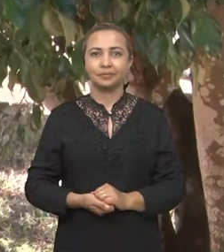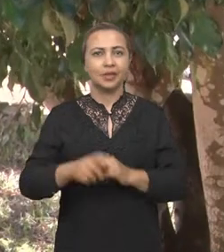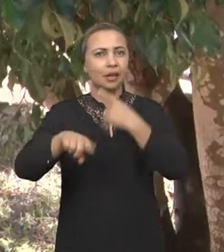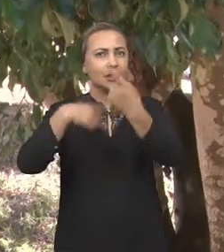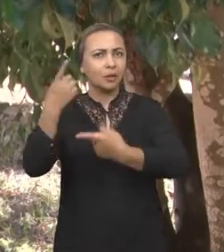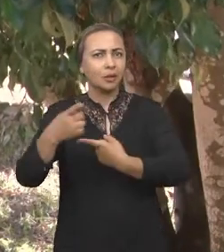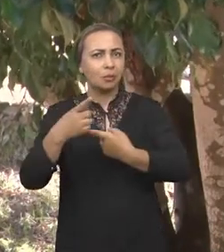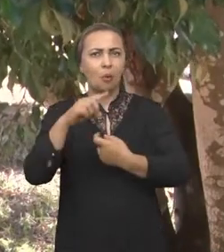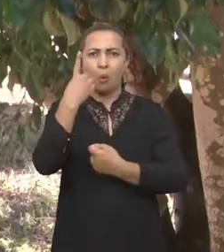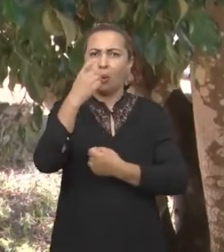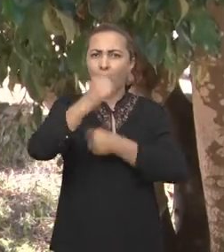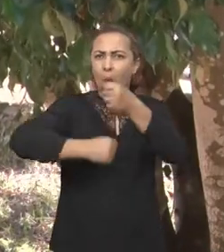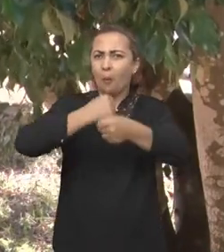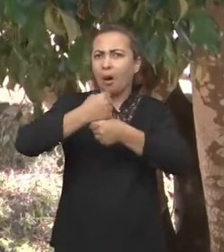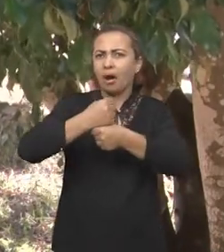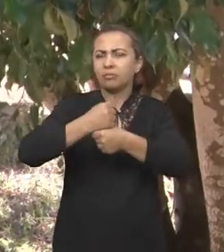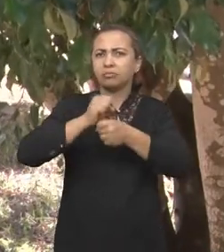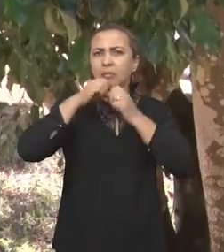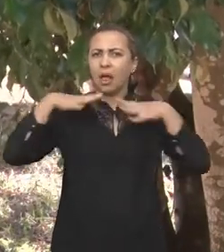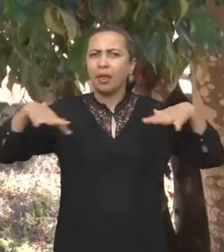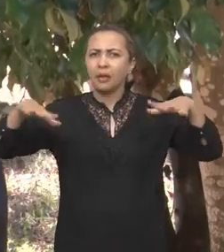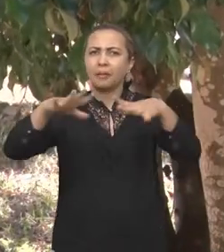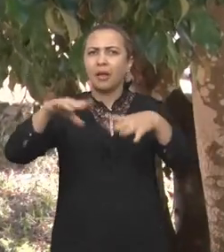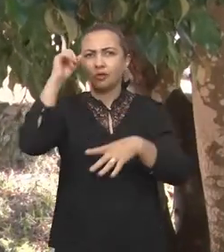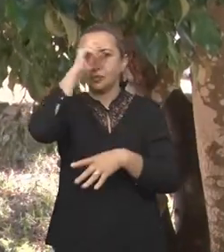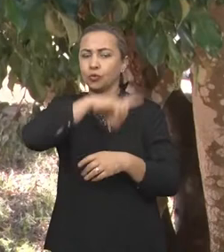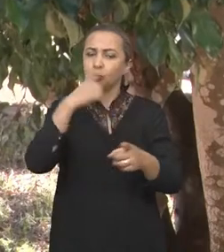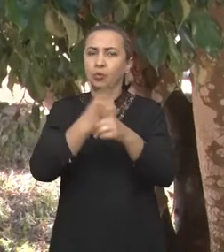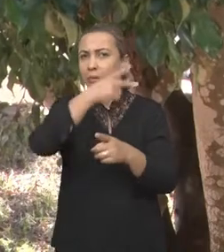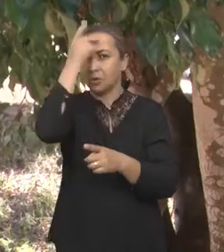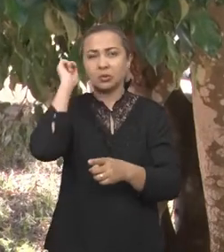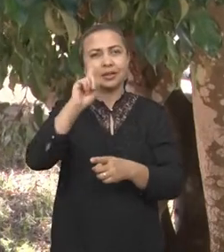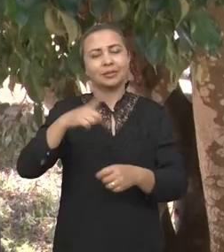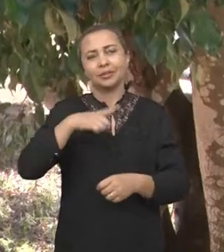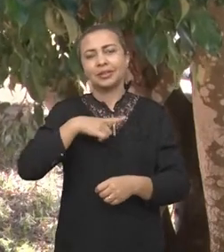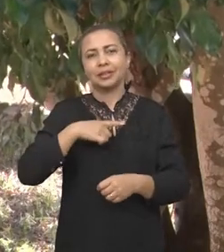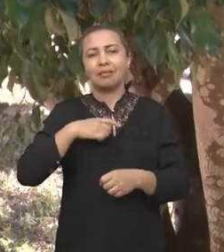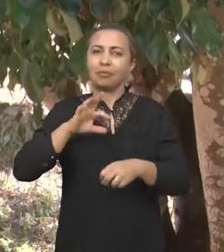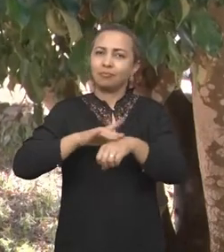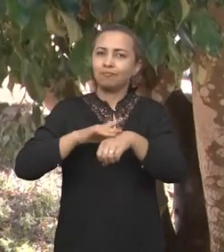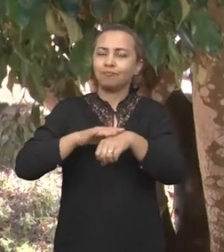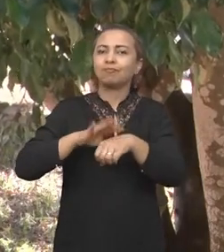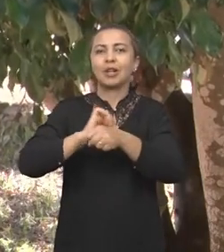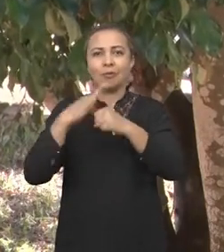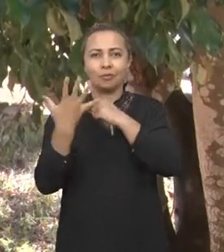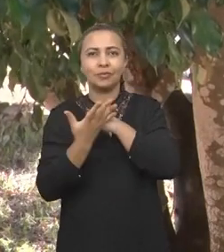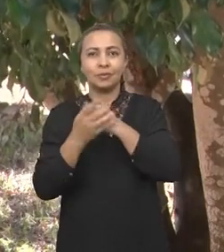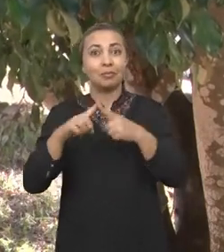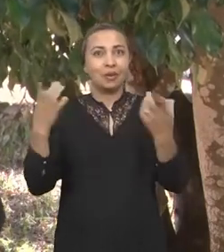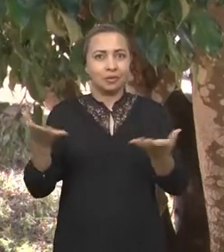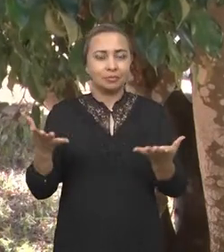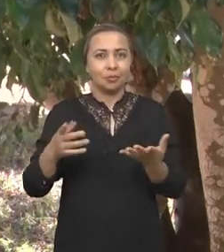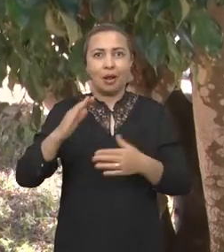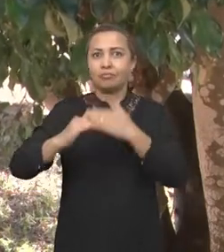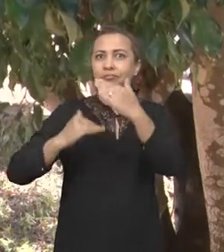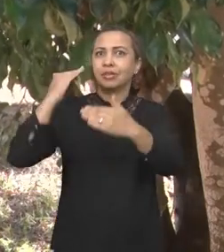Depois de mais de um ano de pandemia, é difícil encontrar alguém que não contraiu o vírus da Covid, não é verdade? Mas agora a questão vai mais além.